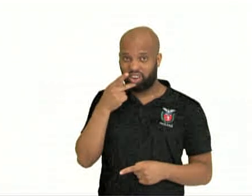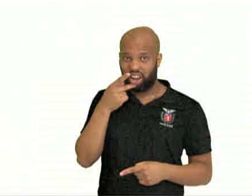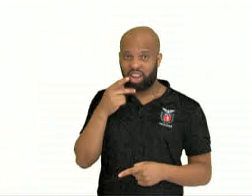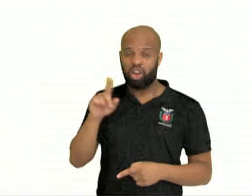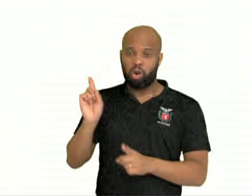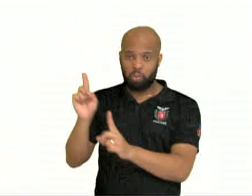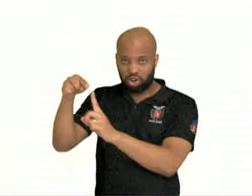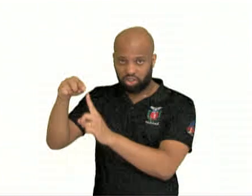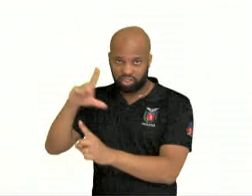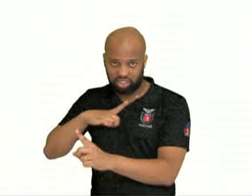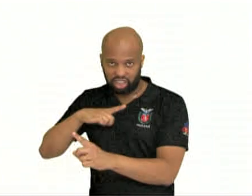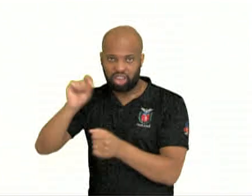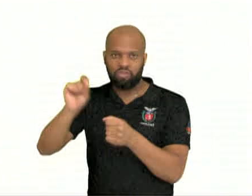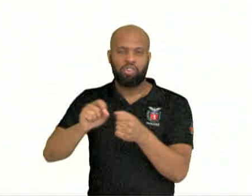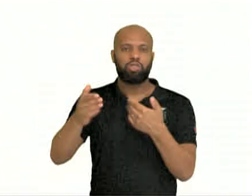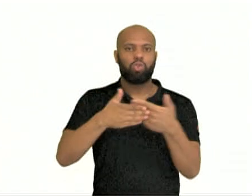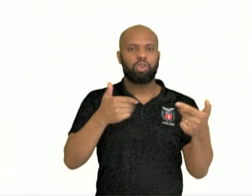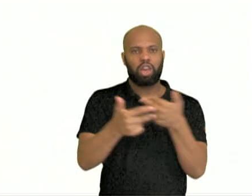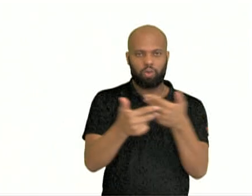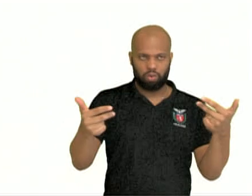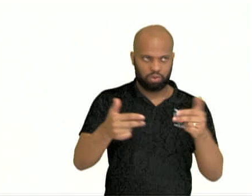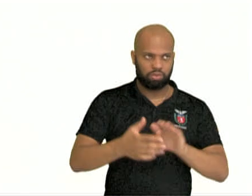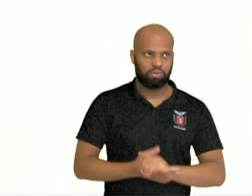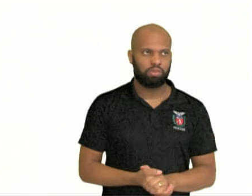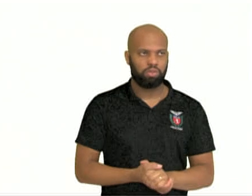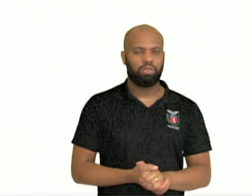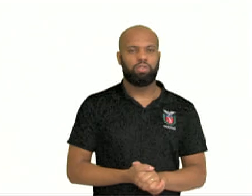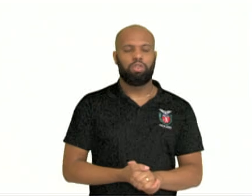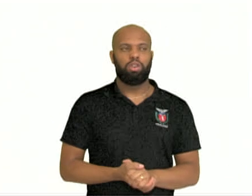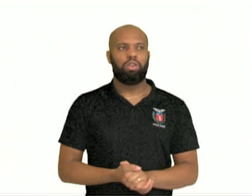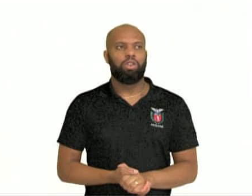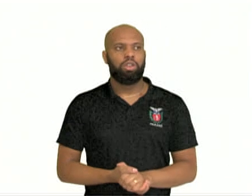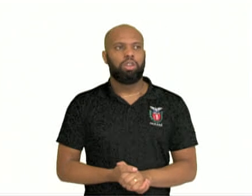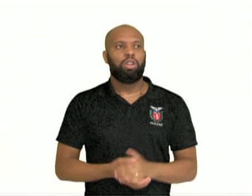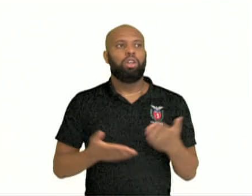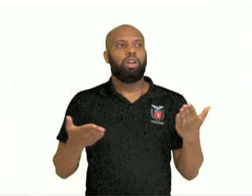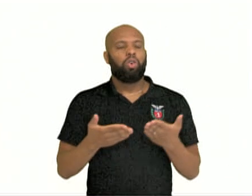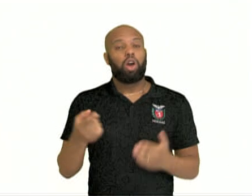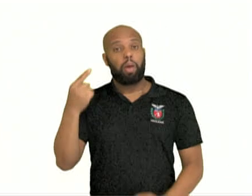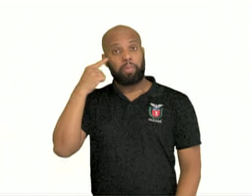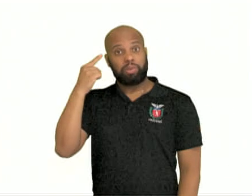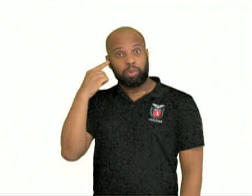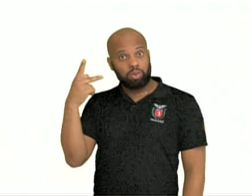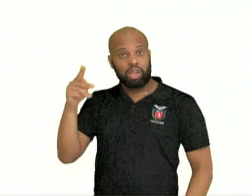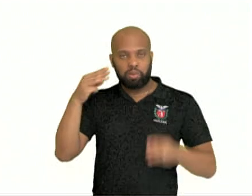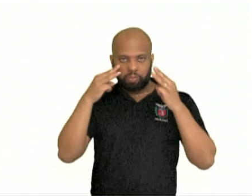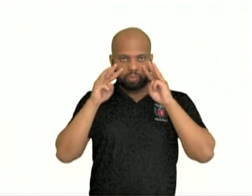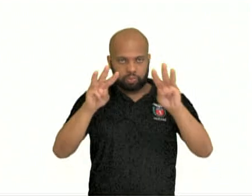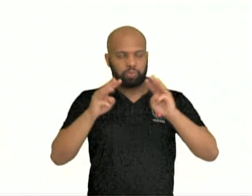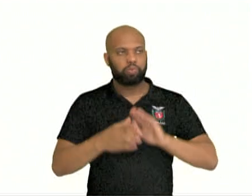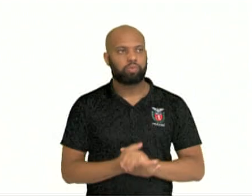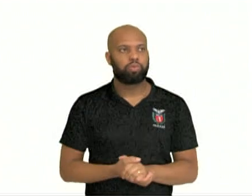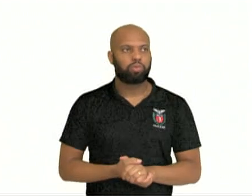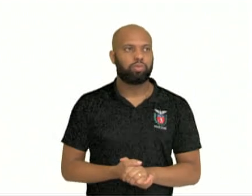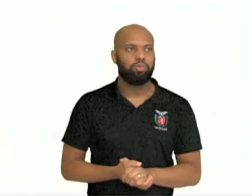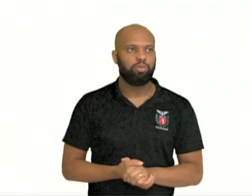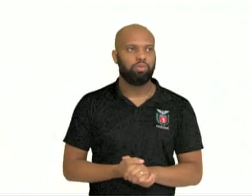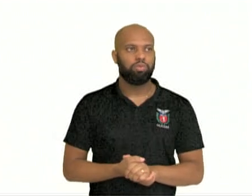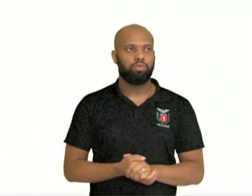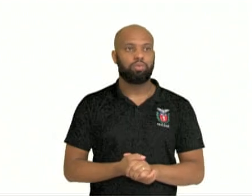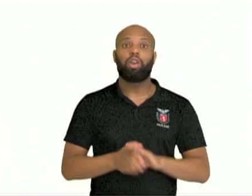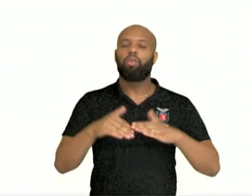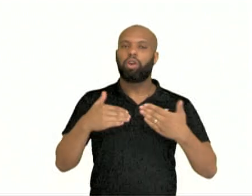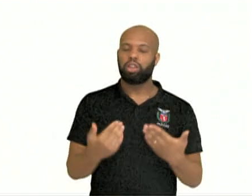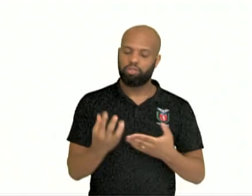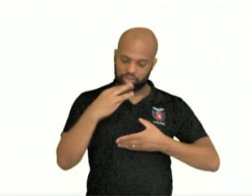objetivo de manutenção do poder. Bacana? Um pensamento de Maquiavel. Olha que interessante. Em si